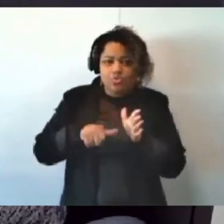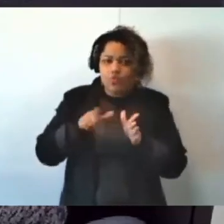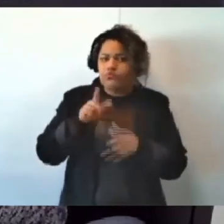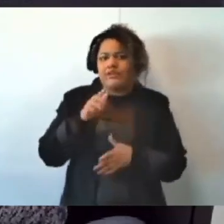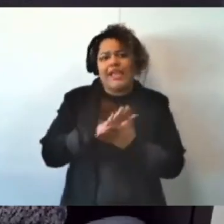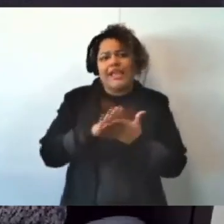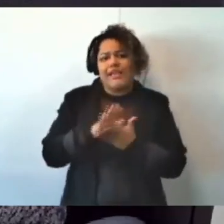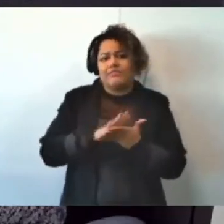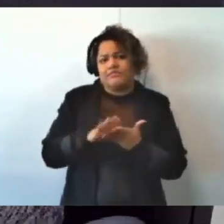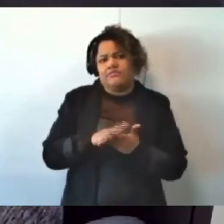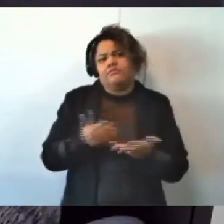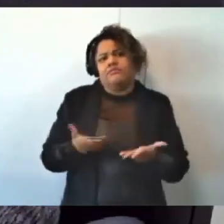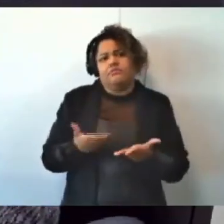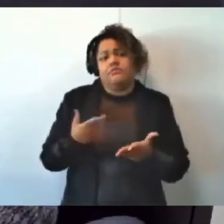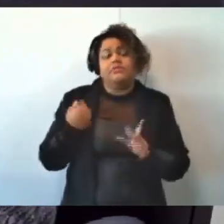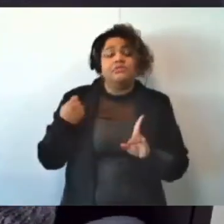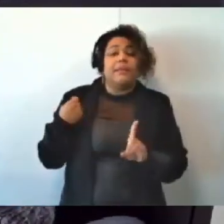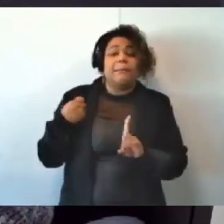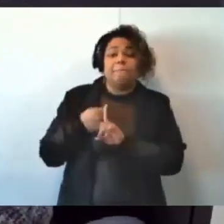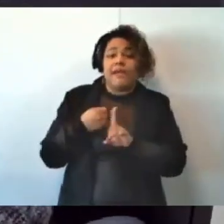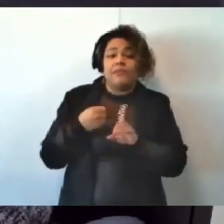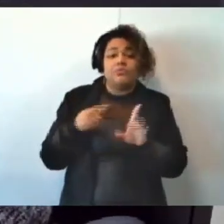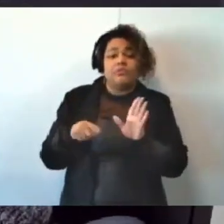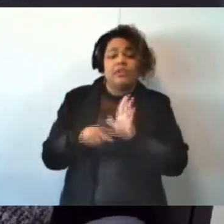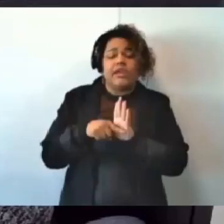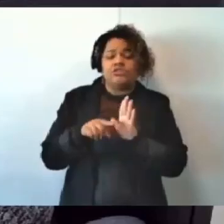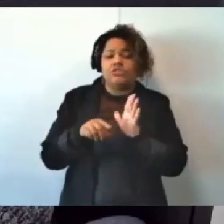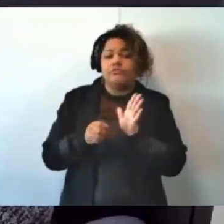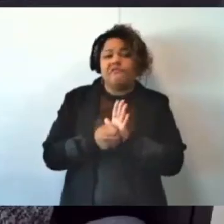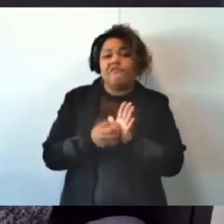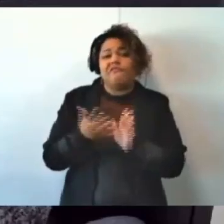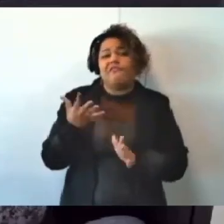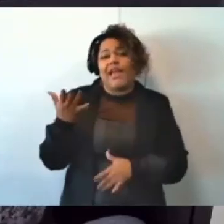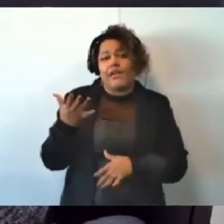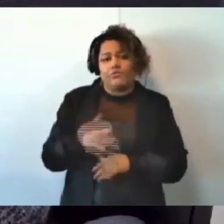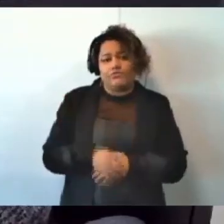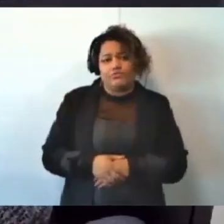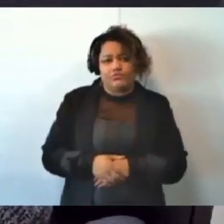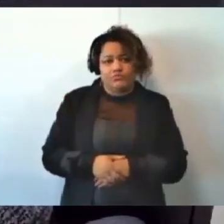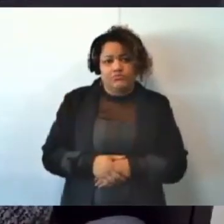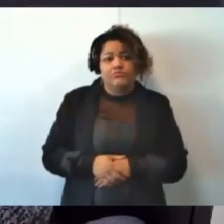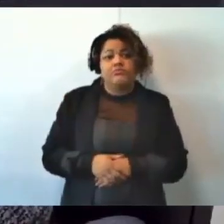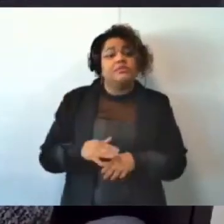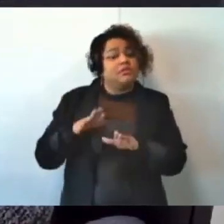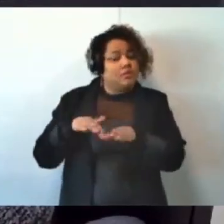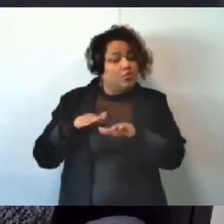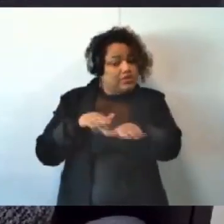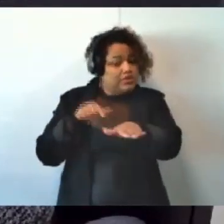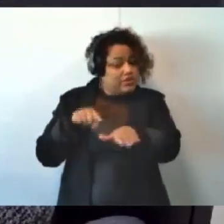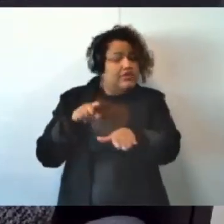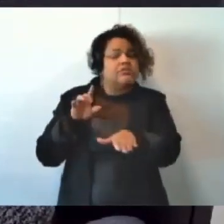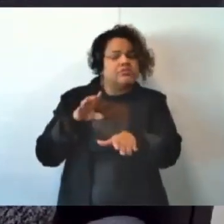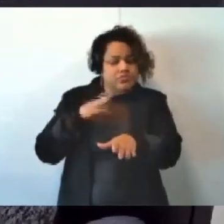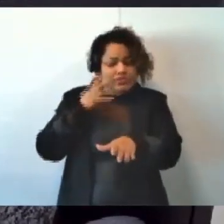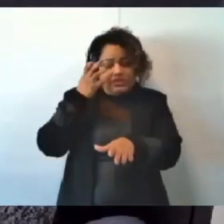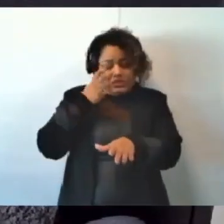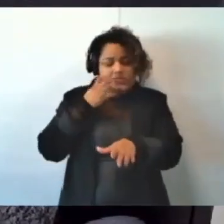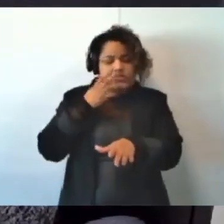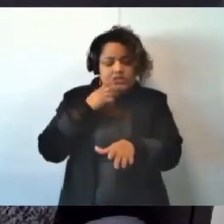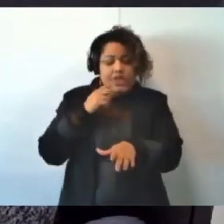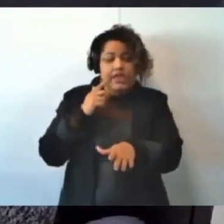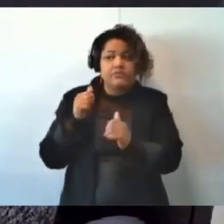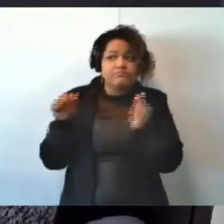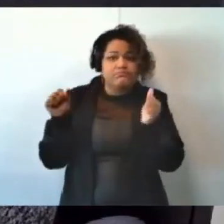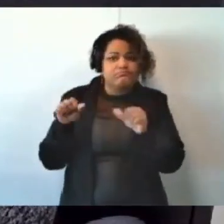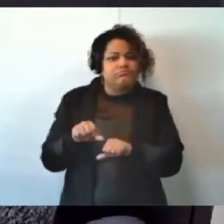impactos negativos. E essa questão do trânsito é brutal. Eu, sinceramente, espero que não aconteça um